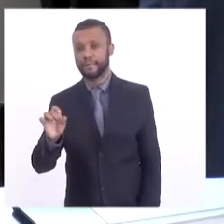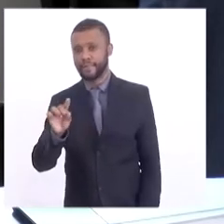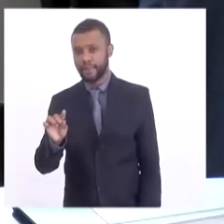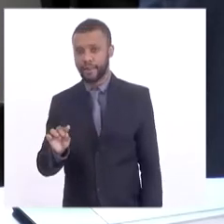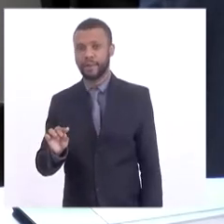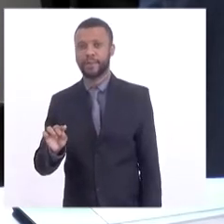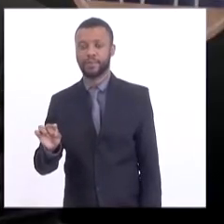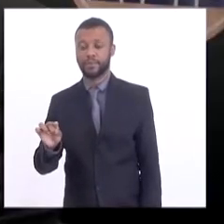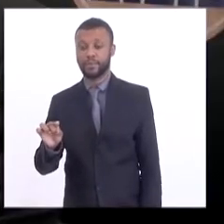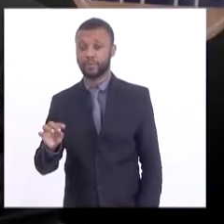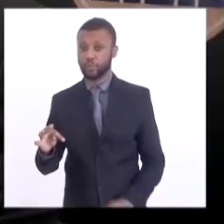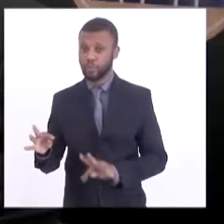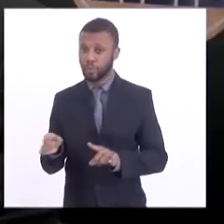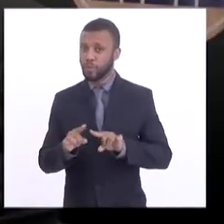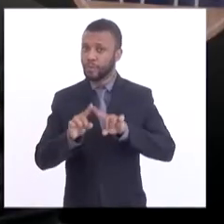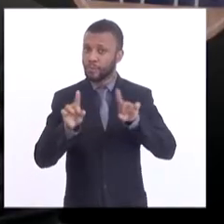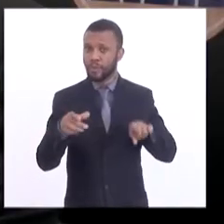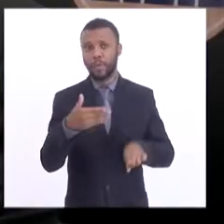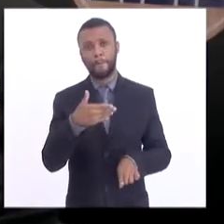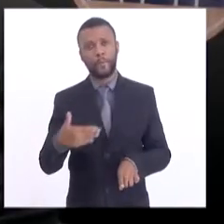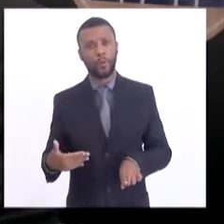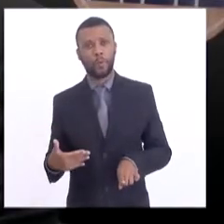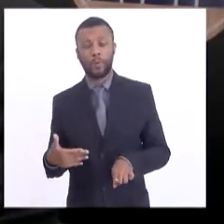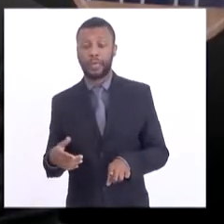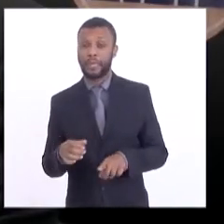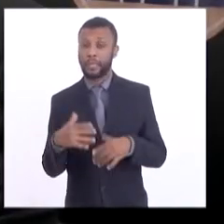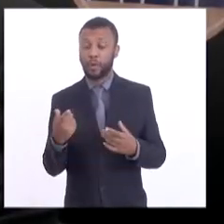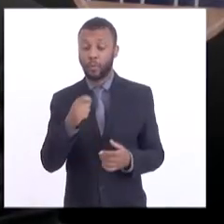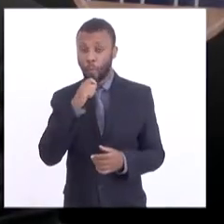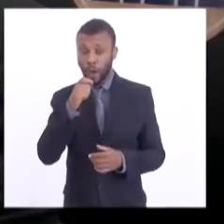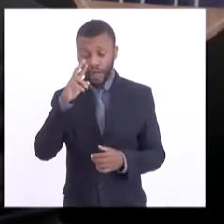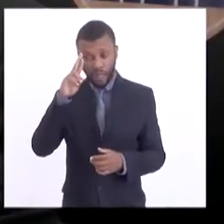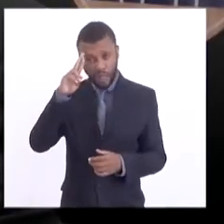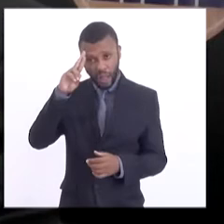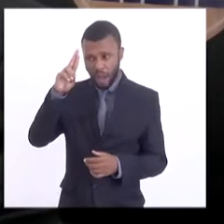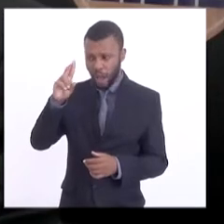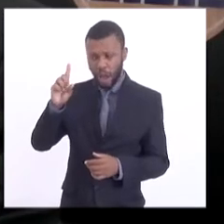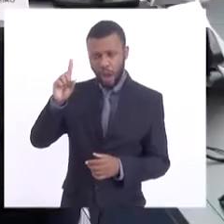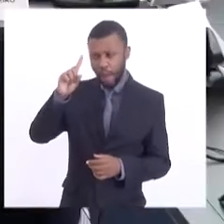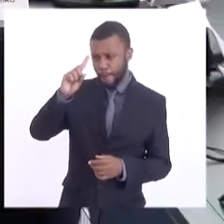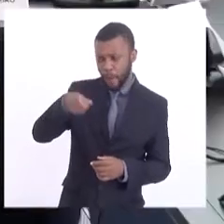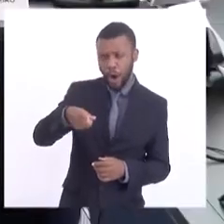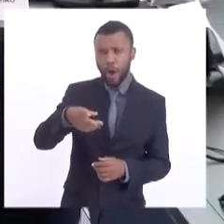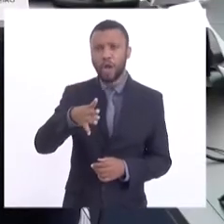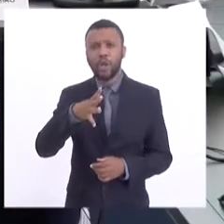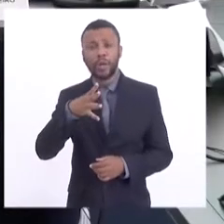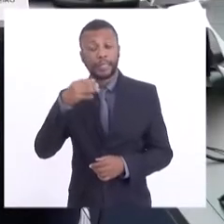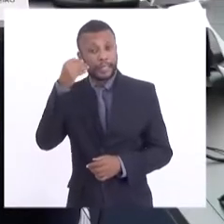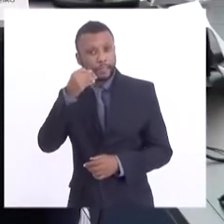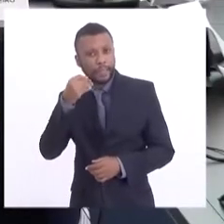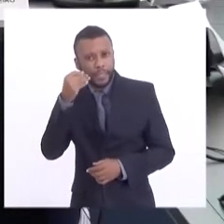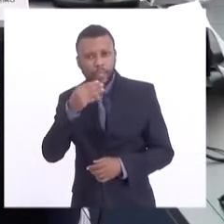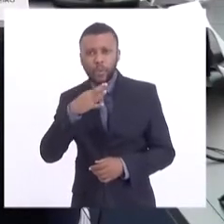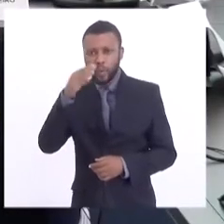todas tem matrícula E se não teria nenhum poliwag e nem conhecimento